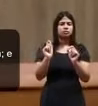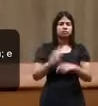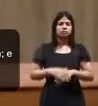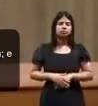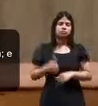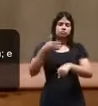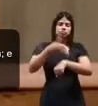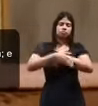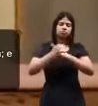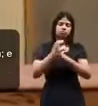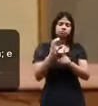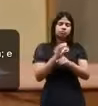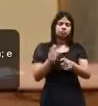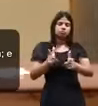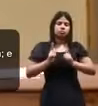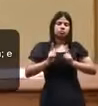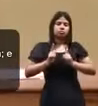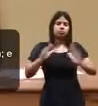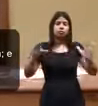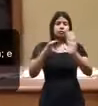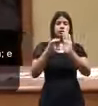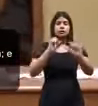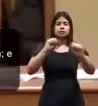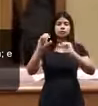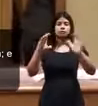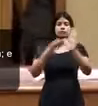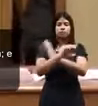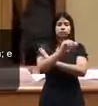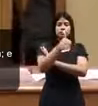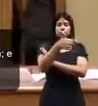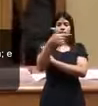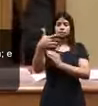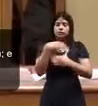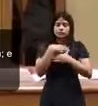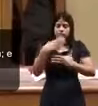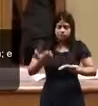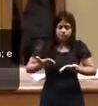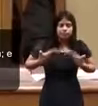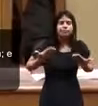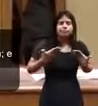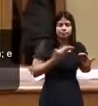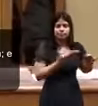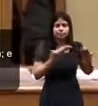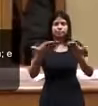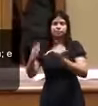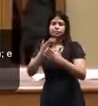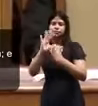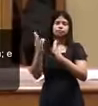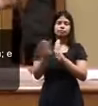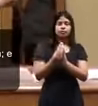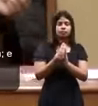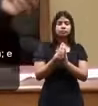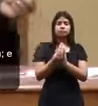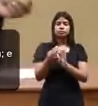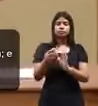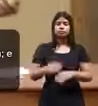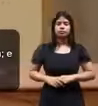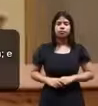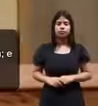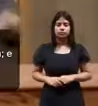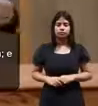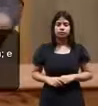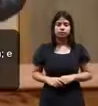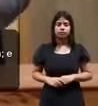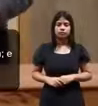morte. Salmo 122 diz: alegrei-me quando? Vamos aonde? Eu não quero, irmão, eu não